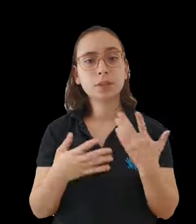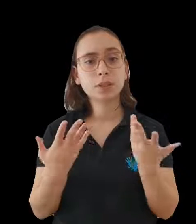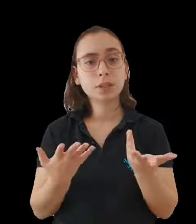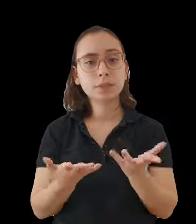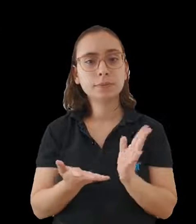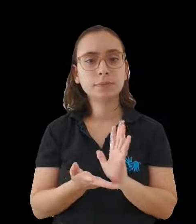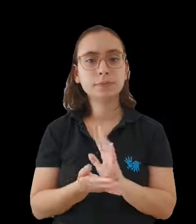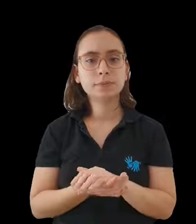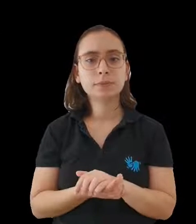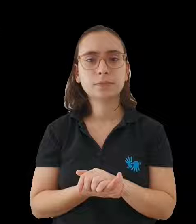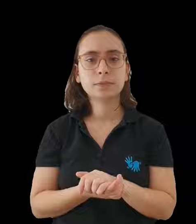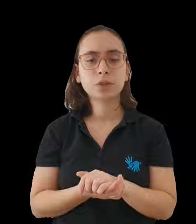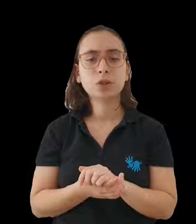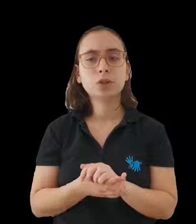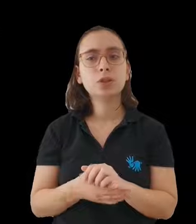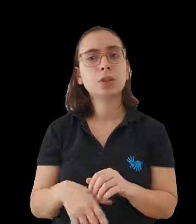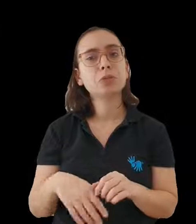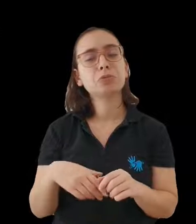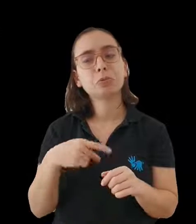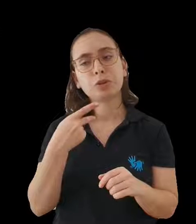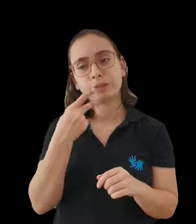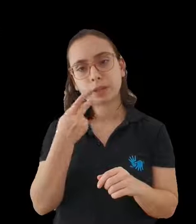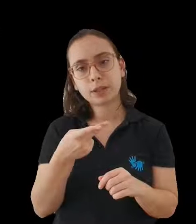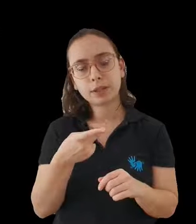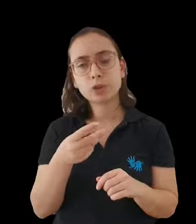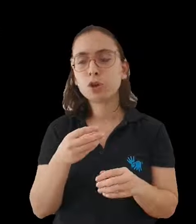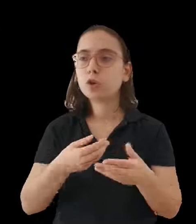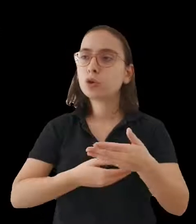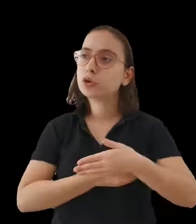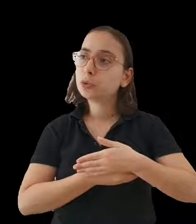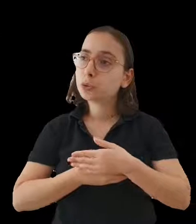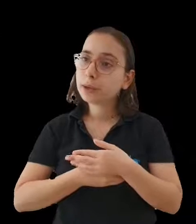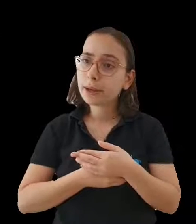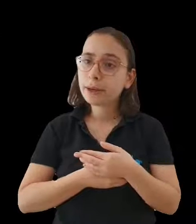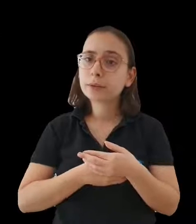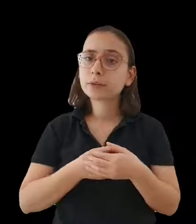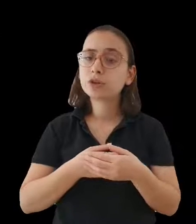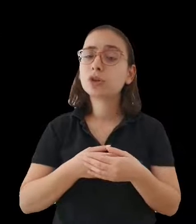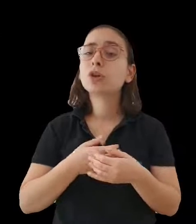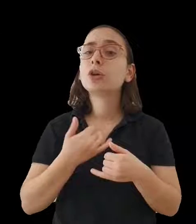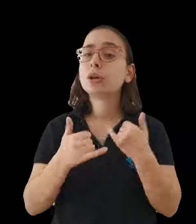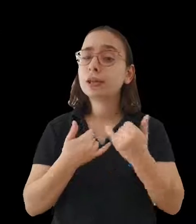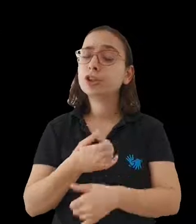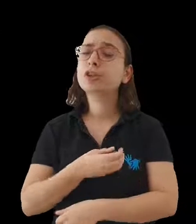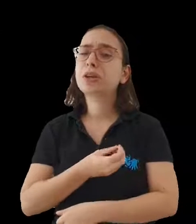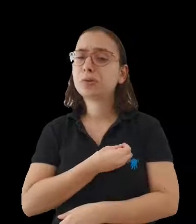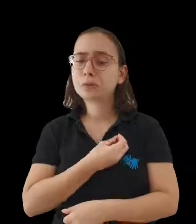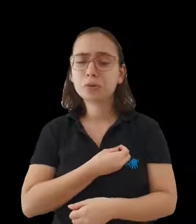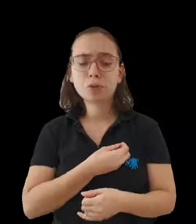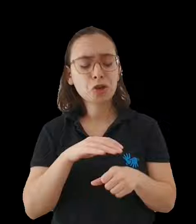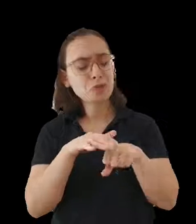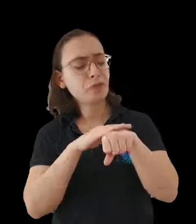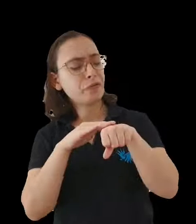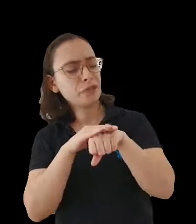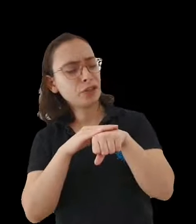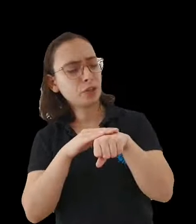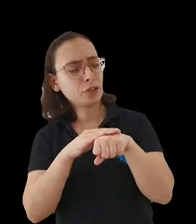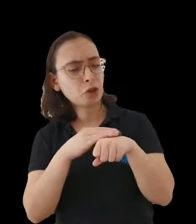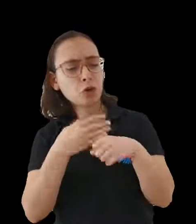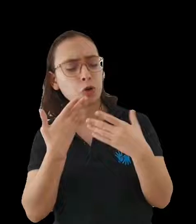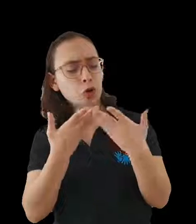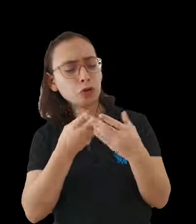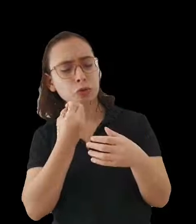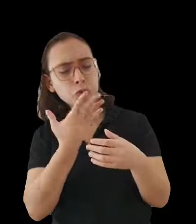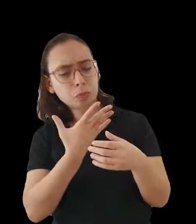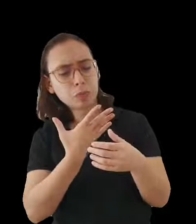Como eu falei na outra vez, os bonecos, eles têm vida para as crianças. Então, conversem com eles. Tudo bem com você, estreganona? Você viu que a gente está